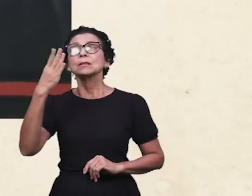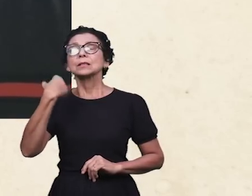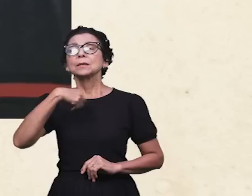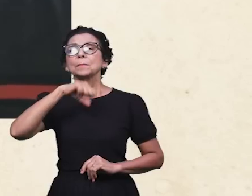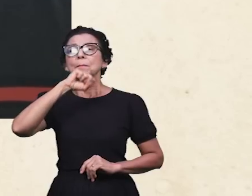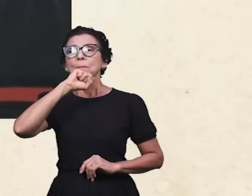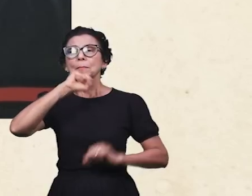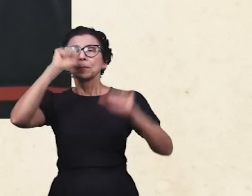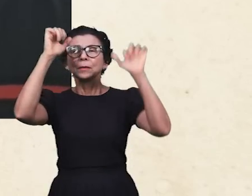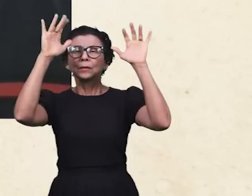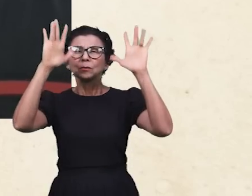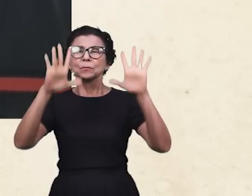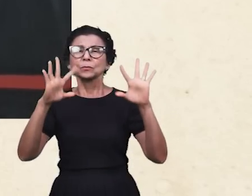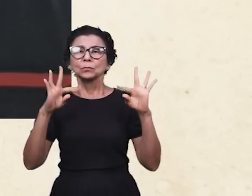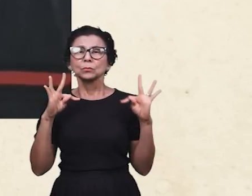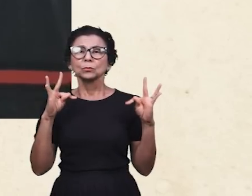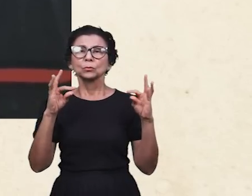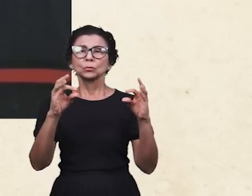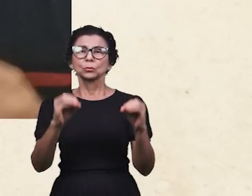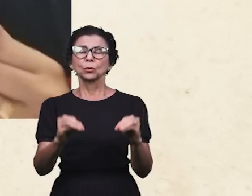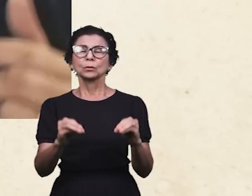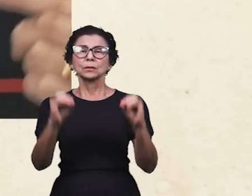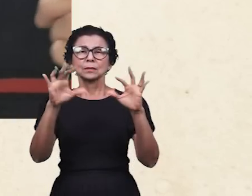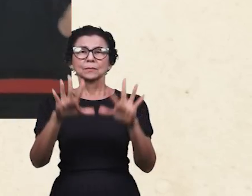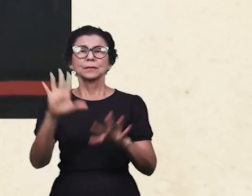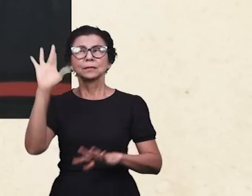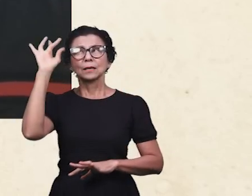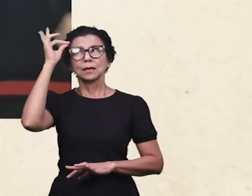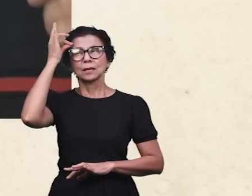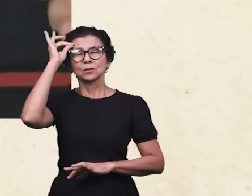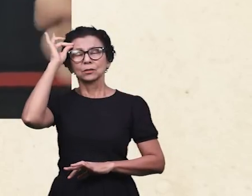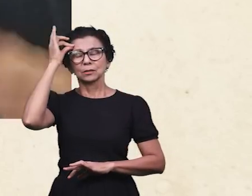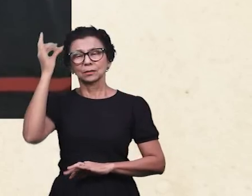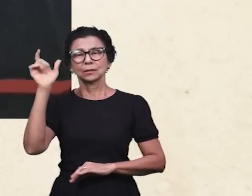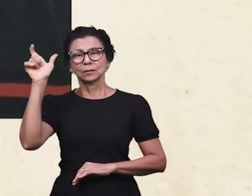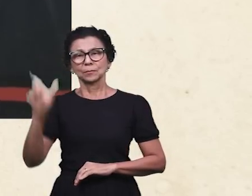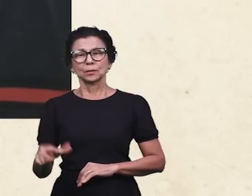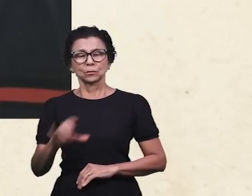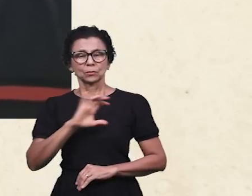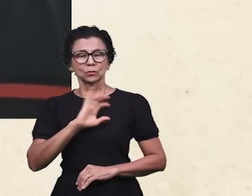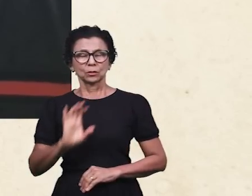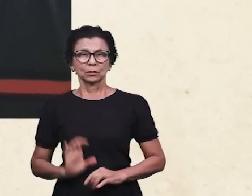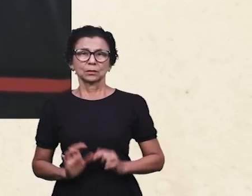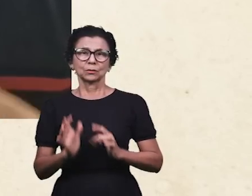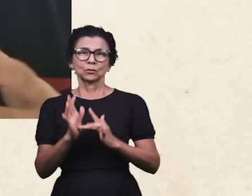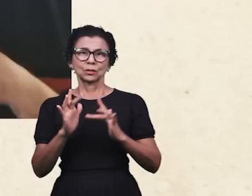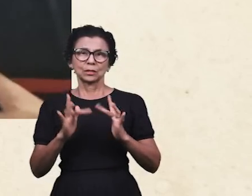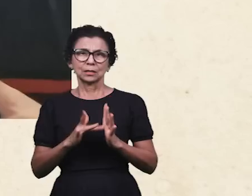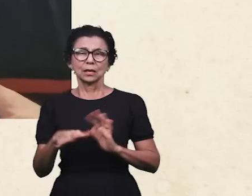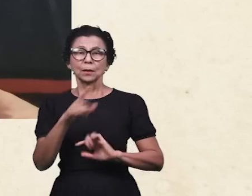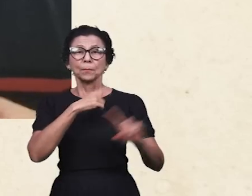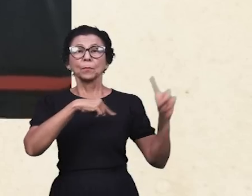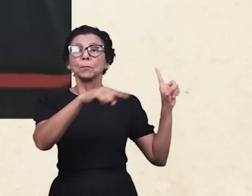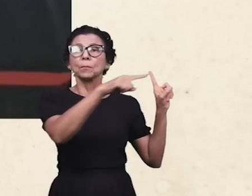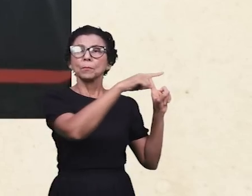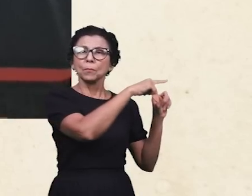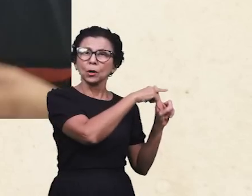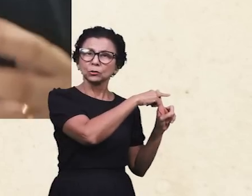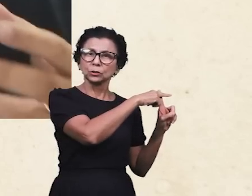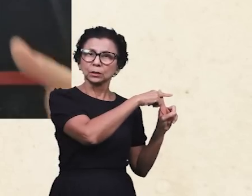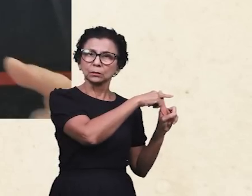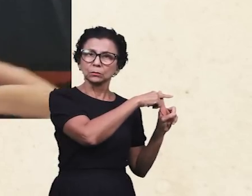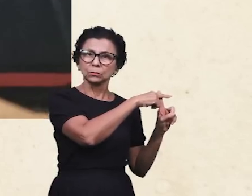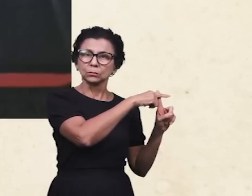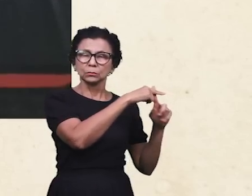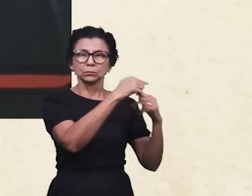com todas as bênçãos espirituais nas regiões celestiais por Cristo Jesus. O gesto da cruz